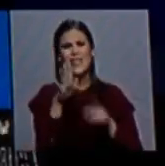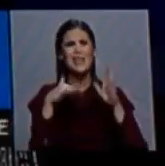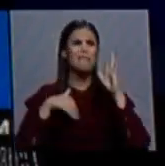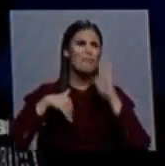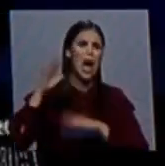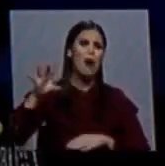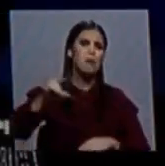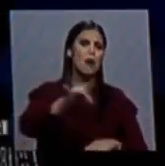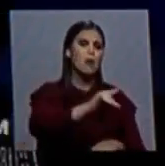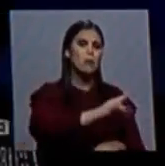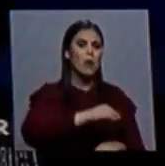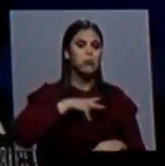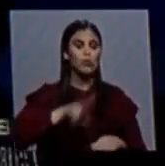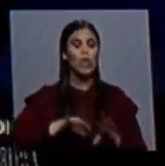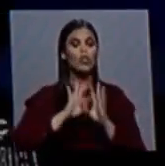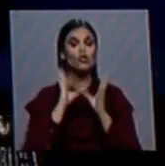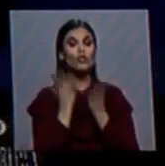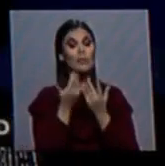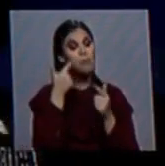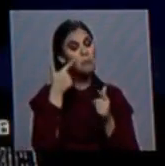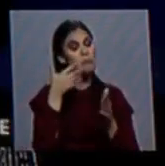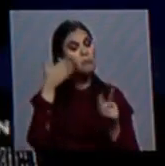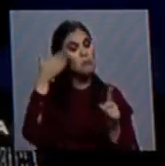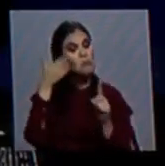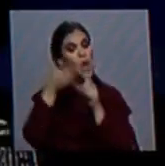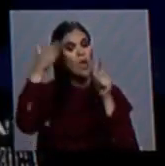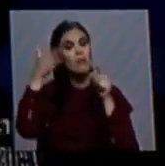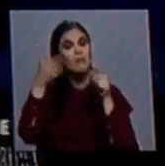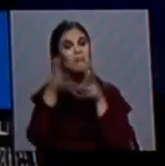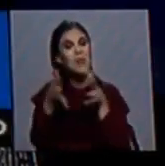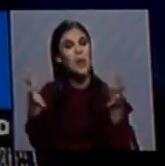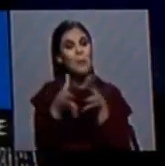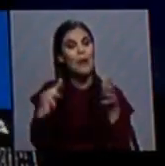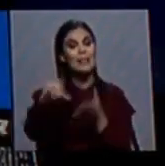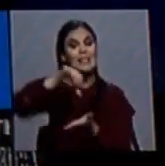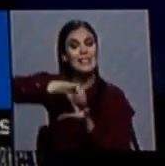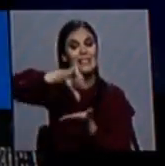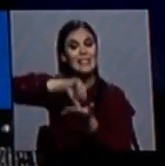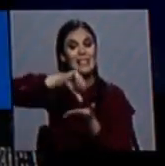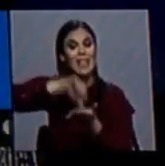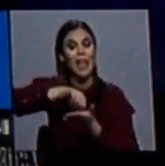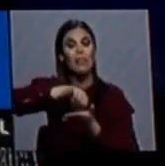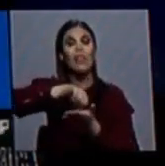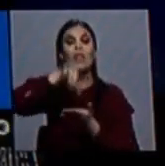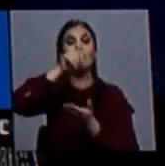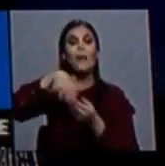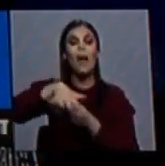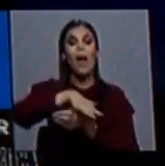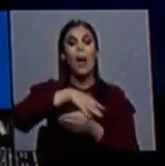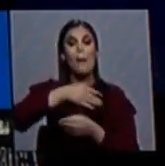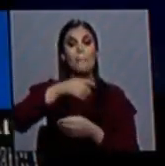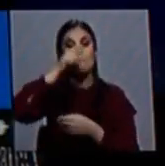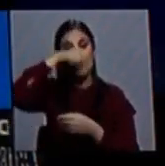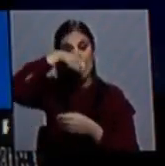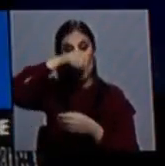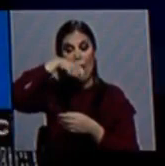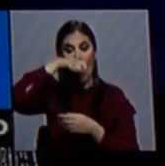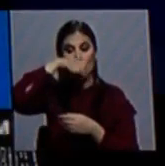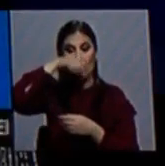pontos do país. Claro, com mais enfoque na sede da Ajudares e na parte de Paranhos, que é onde nós